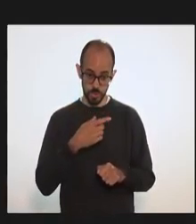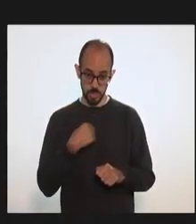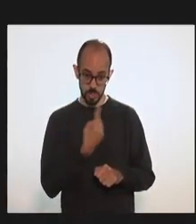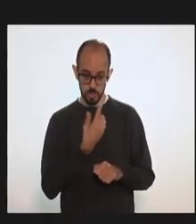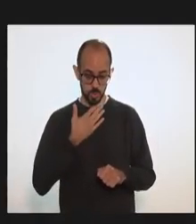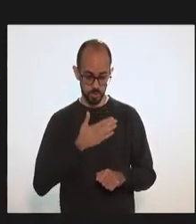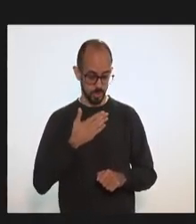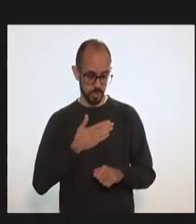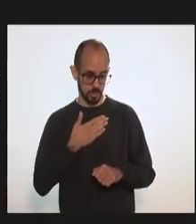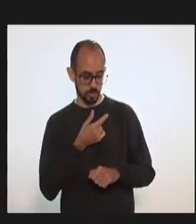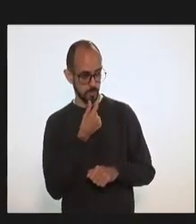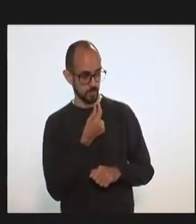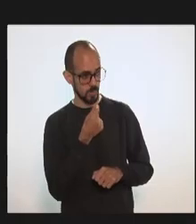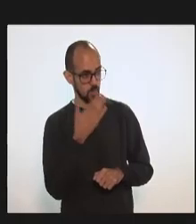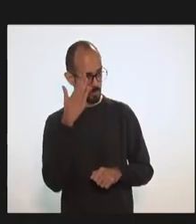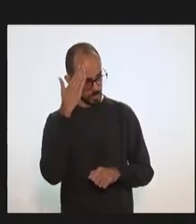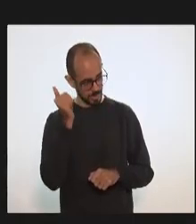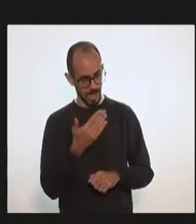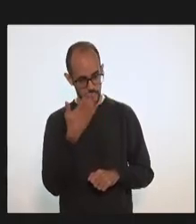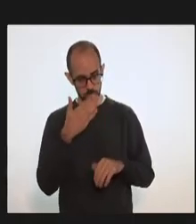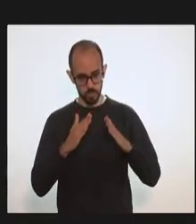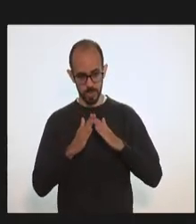Questão de ordem, presidente. Deputado